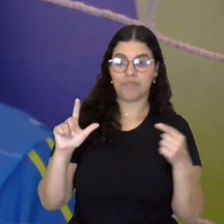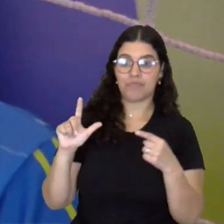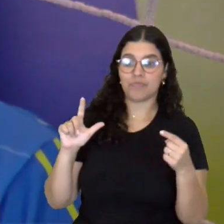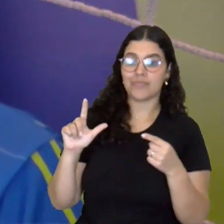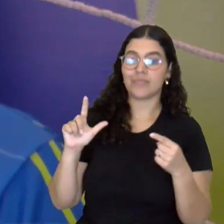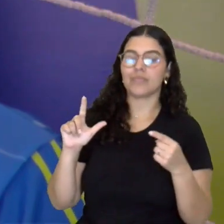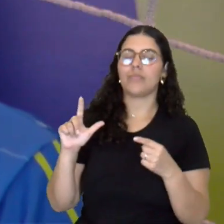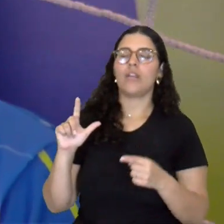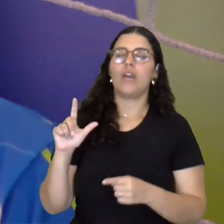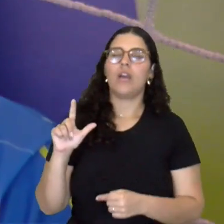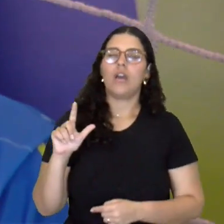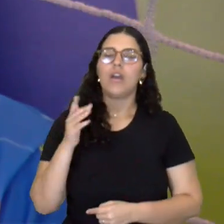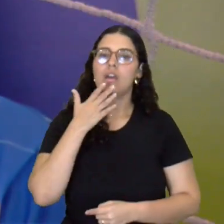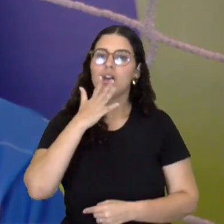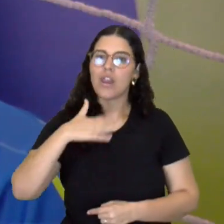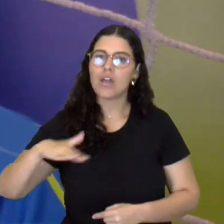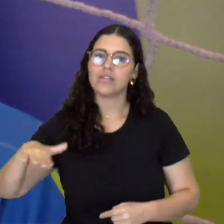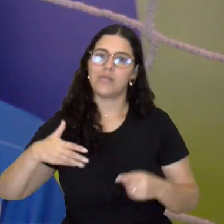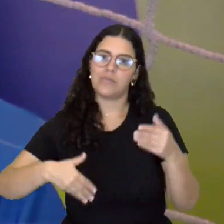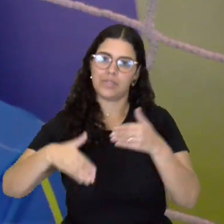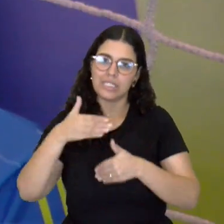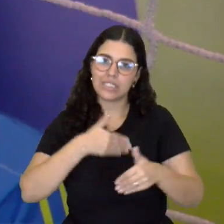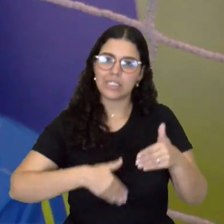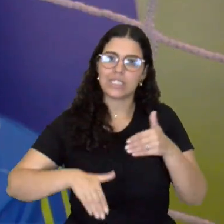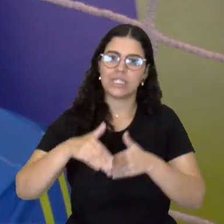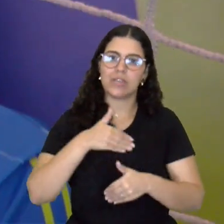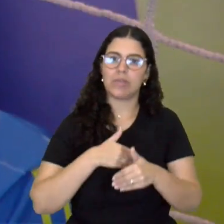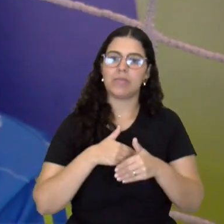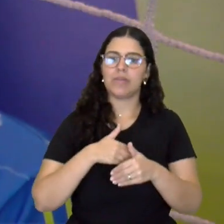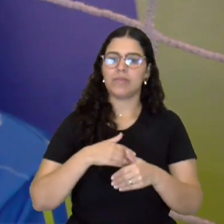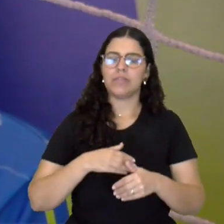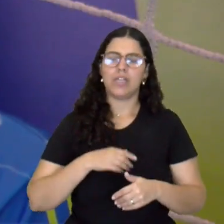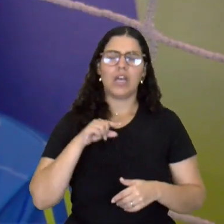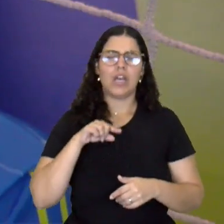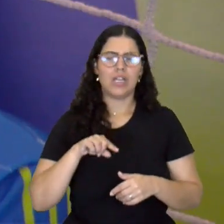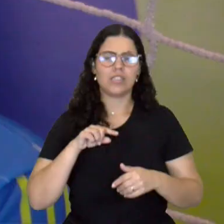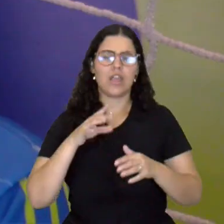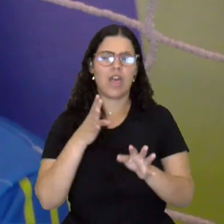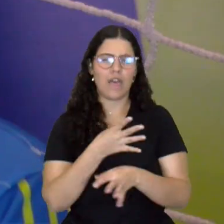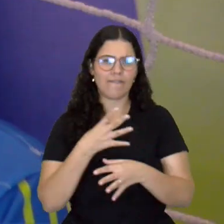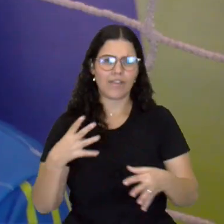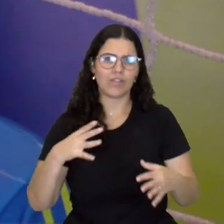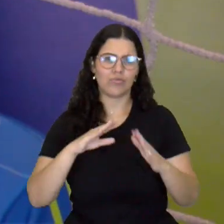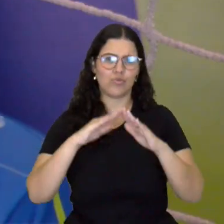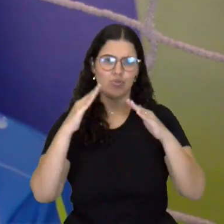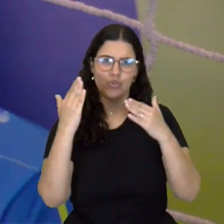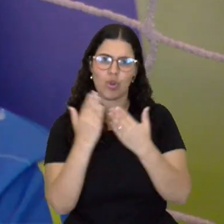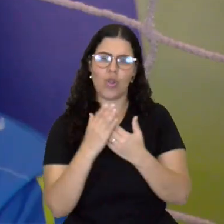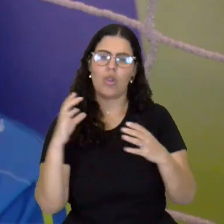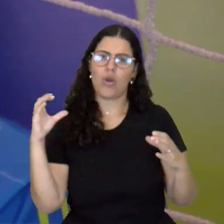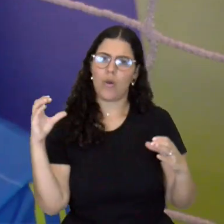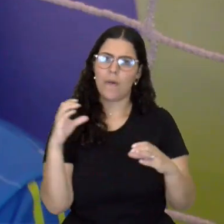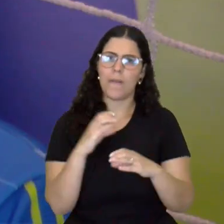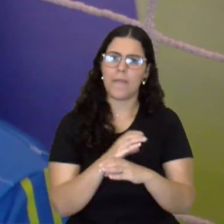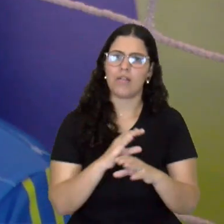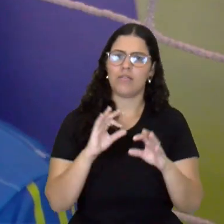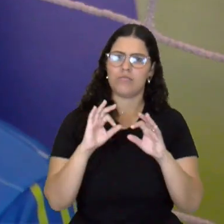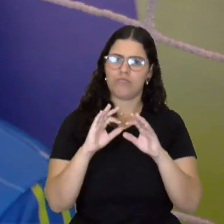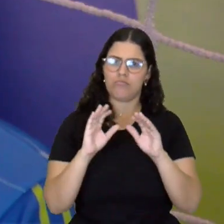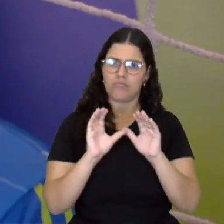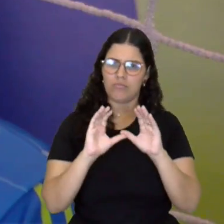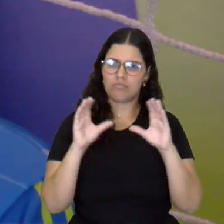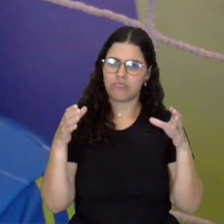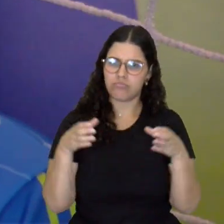meninos participando é um evento em que toda a escola se reúne e se integra em prol